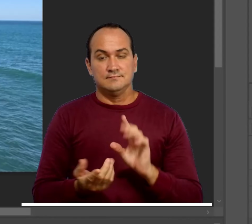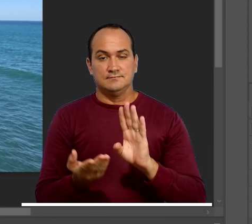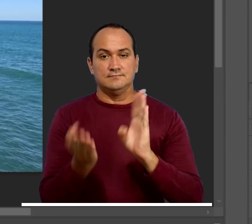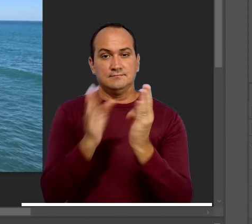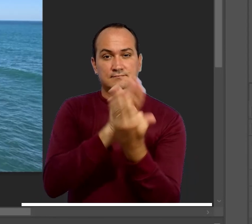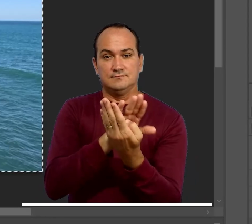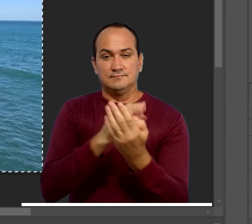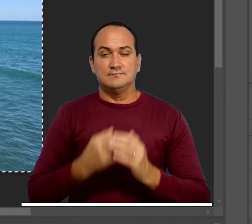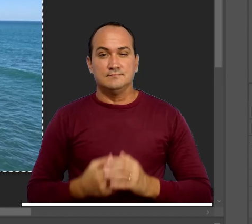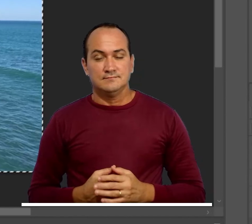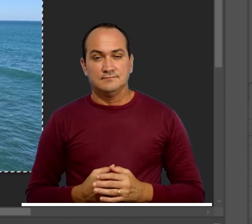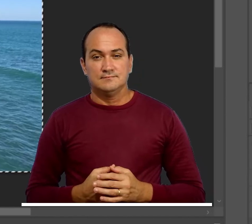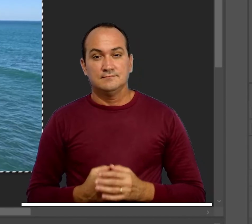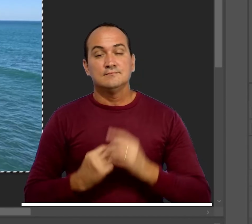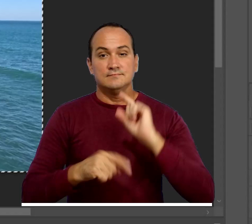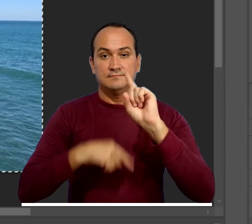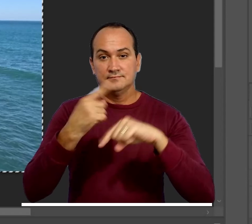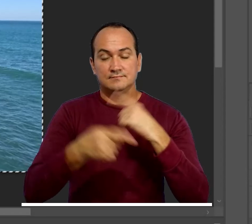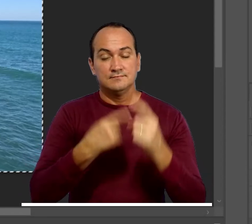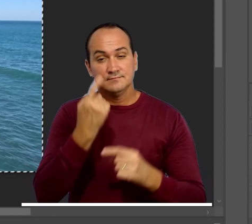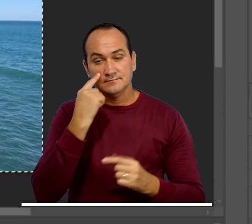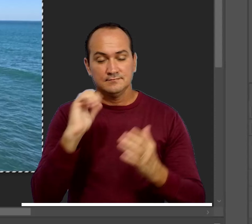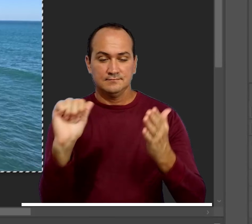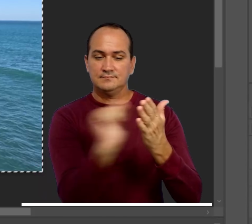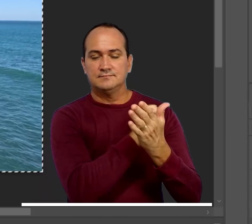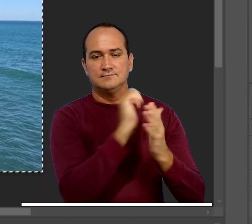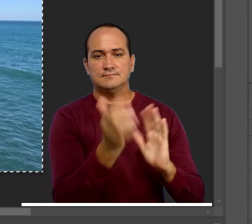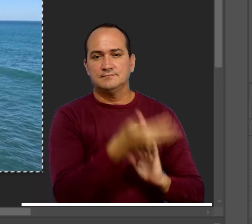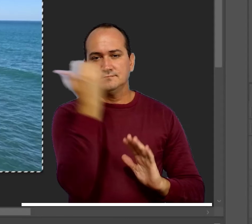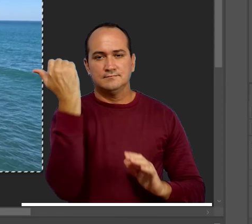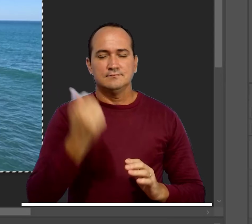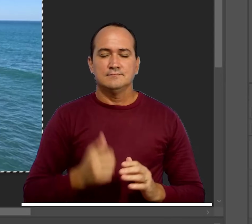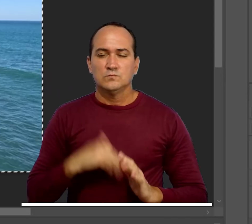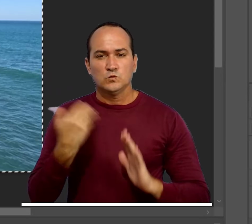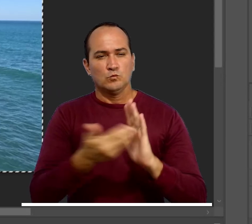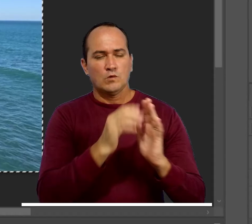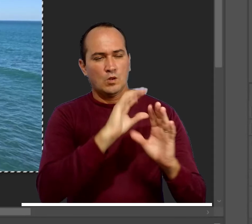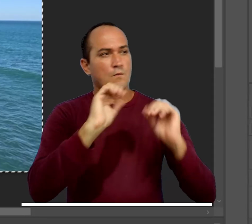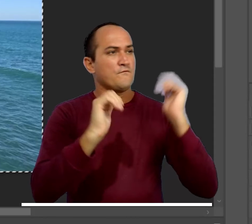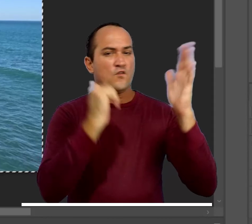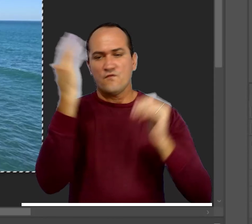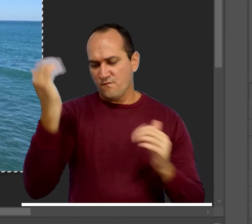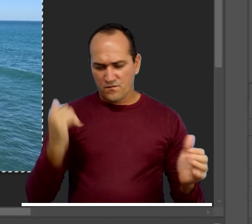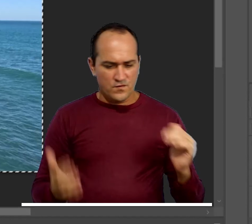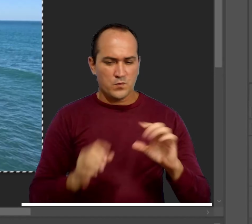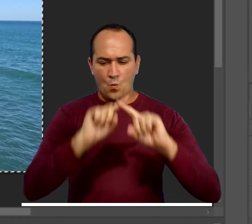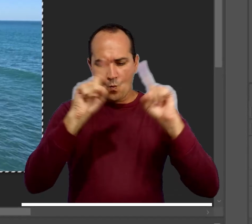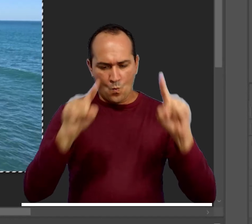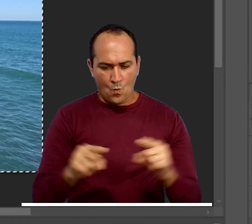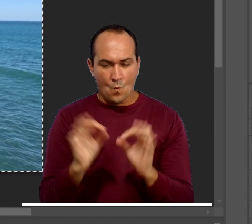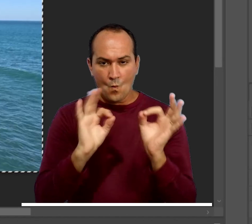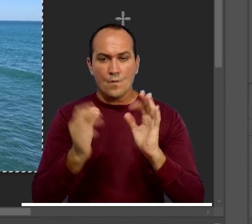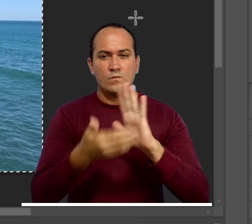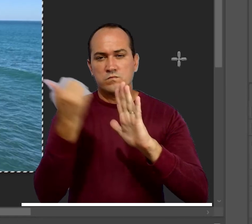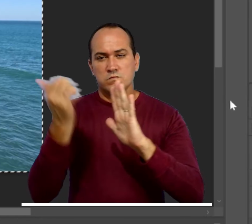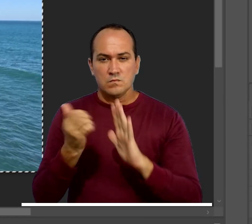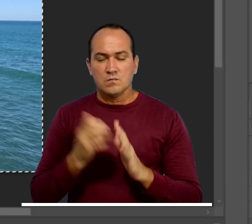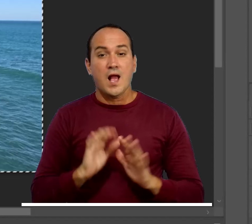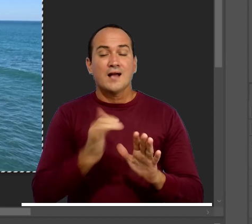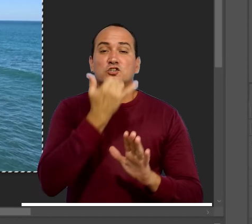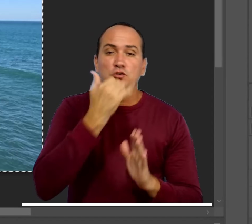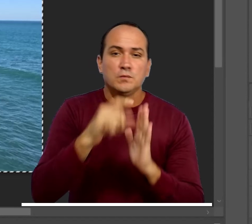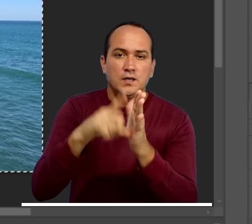inverter. E aí eu vou simplesmente deletar, né, excluir tudo que não estiver nessa parte aqui. Antes disso eu preciso,